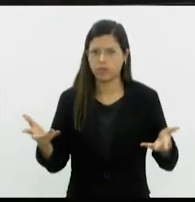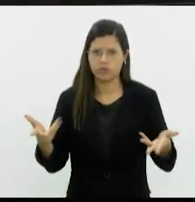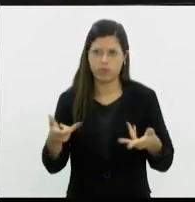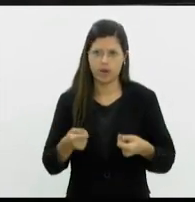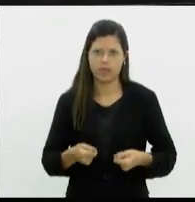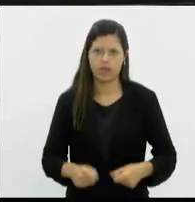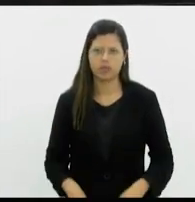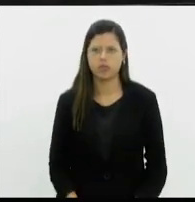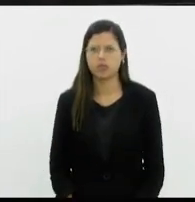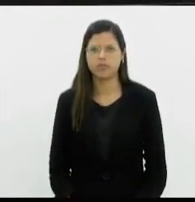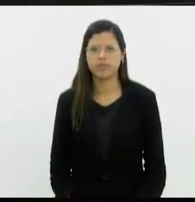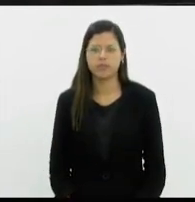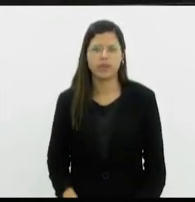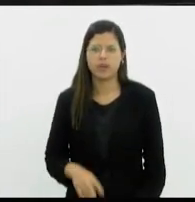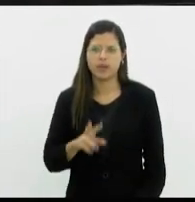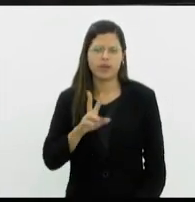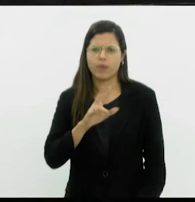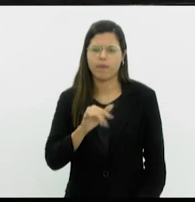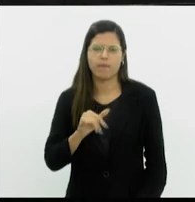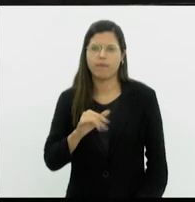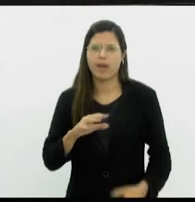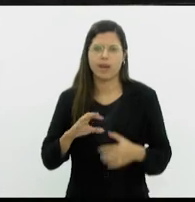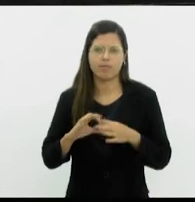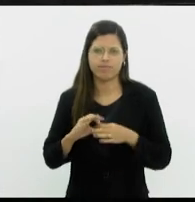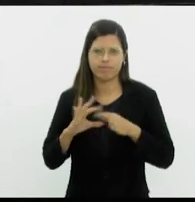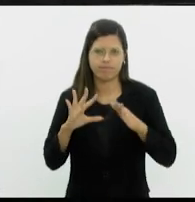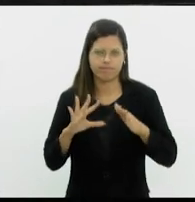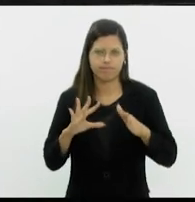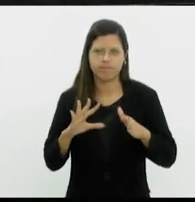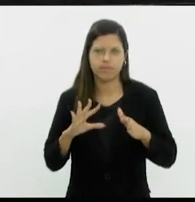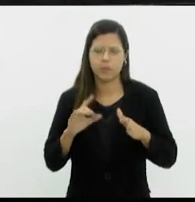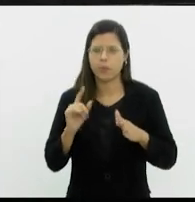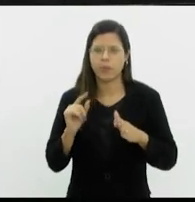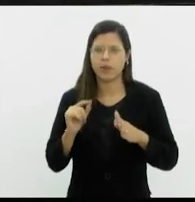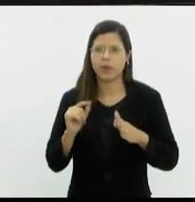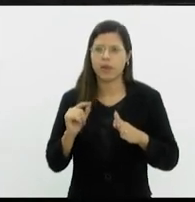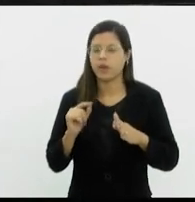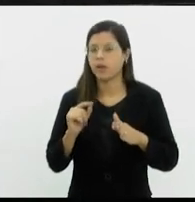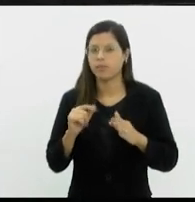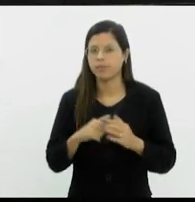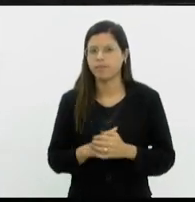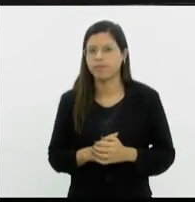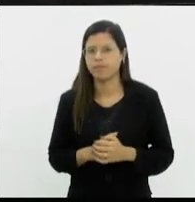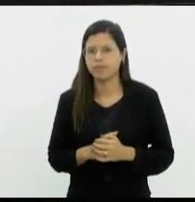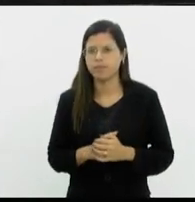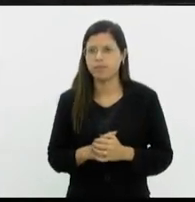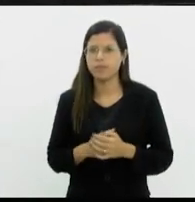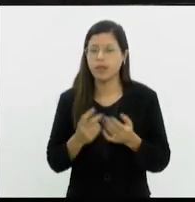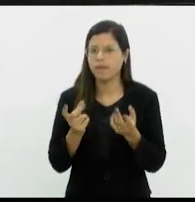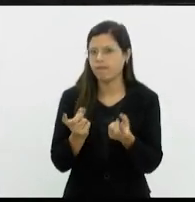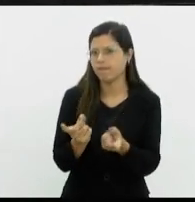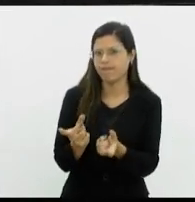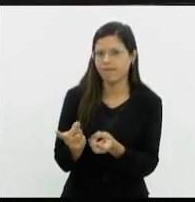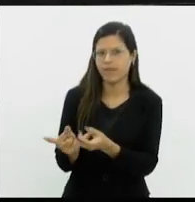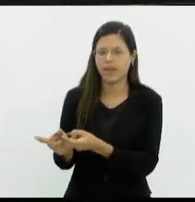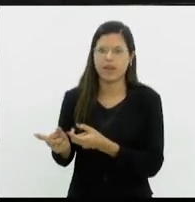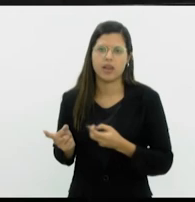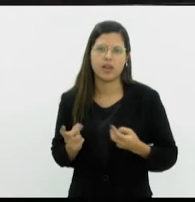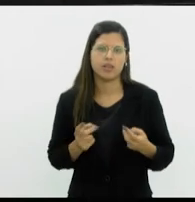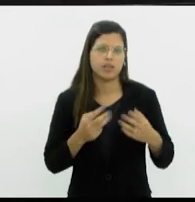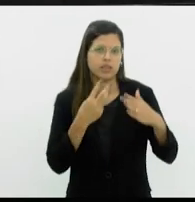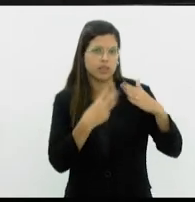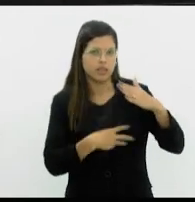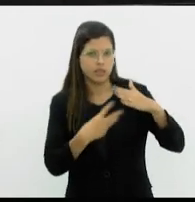qualidade e que não vai permitir que isso seja objeto de venda, de